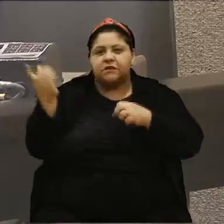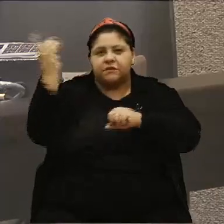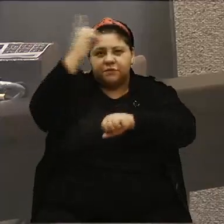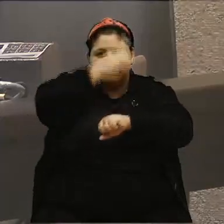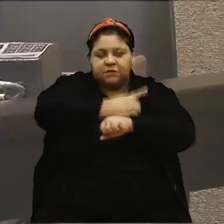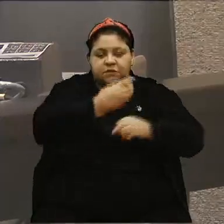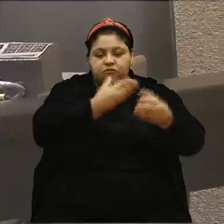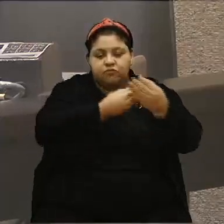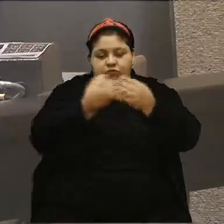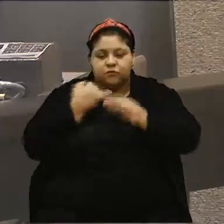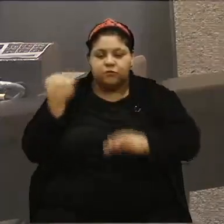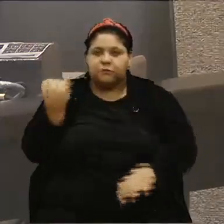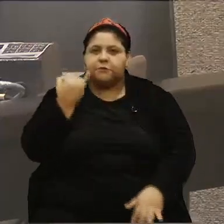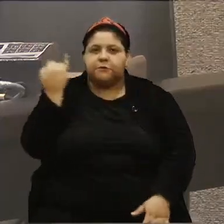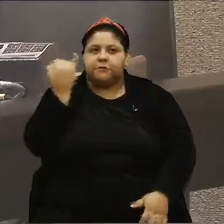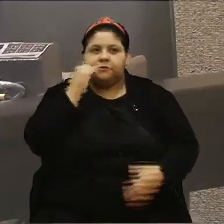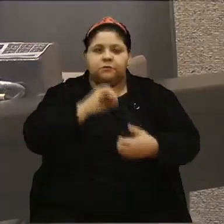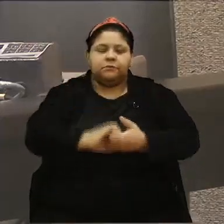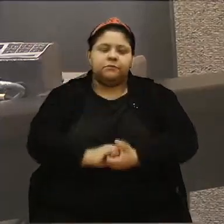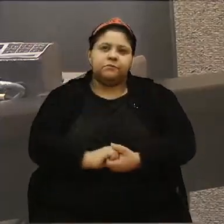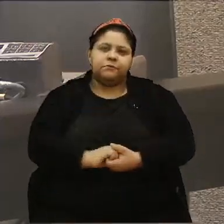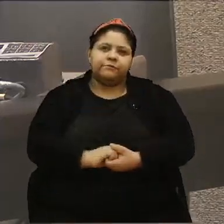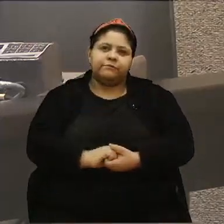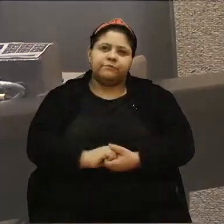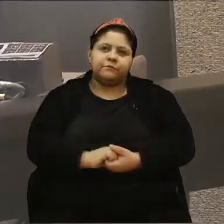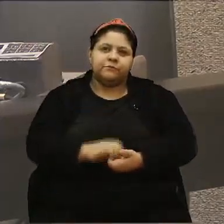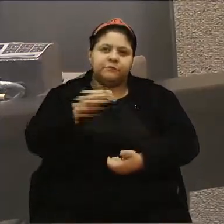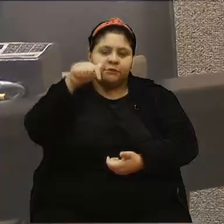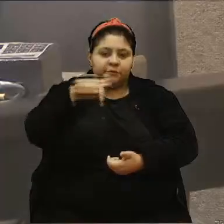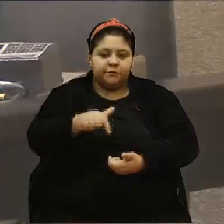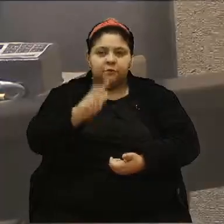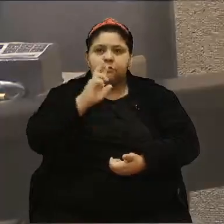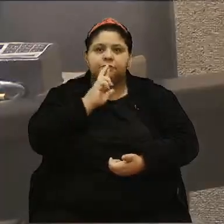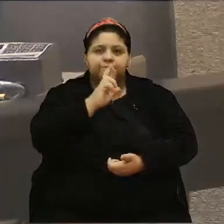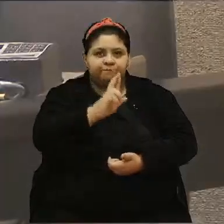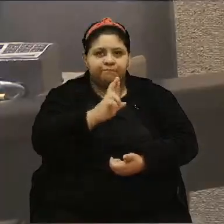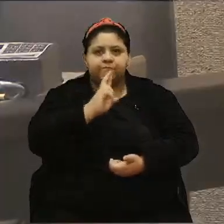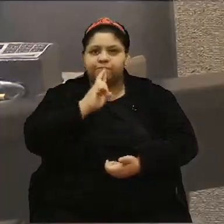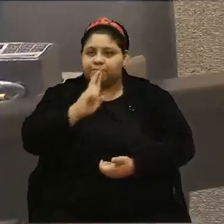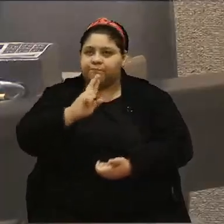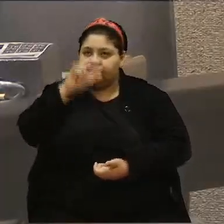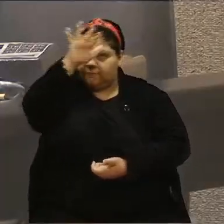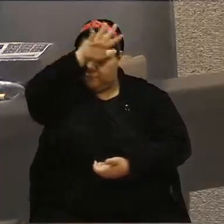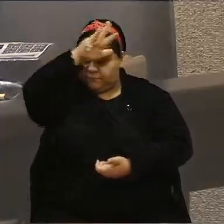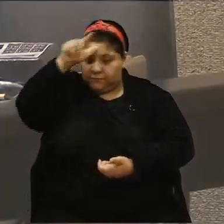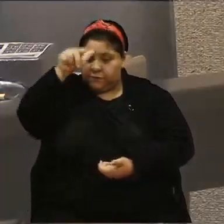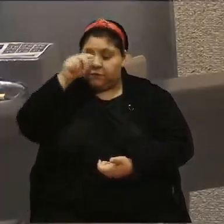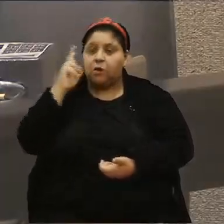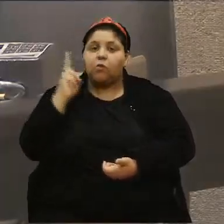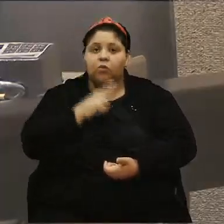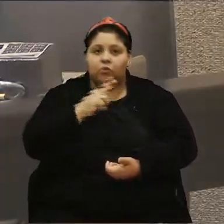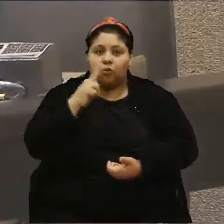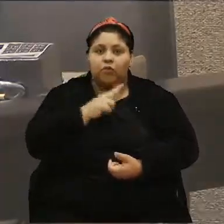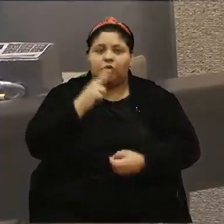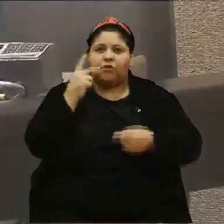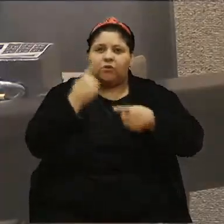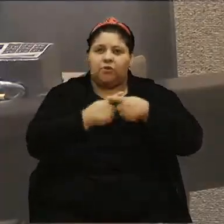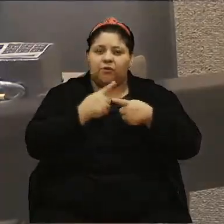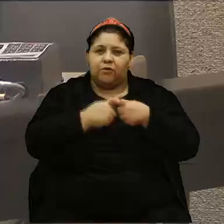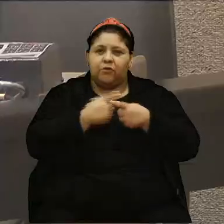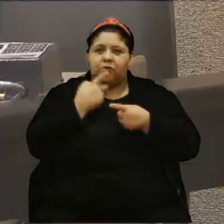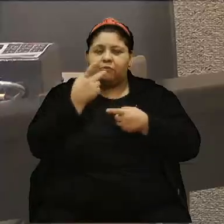muito importante para isso. Essas respostas do município, elas são urgentes, porque como tu